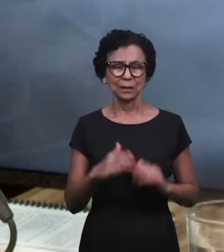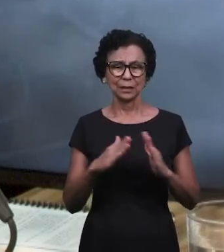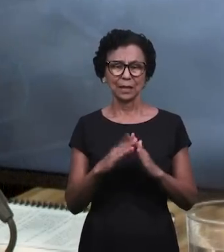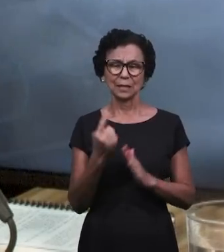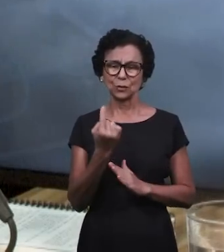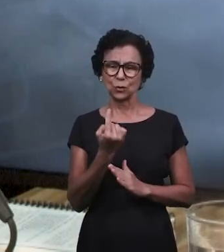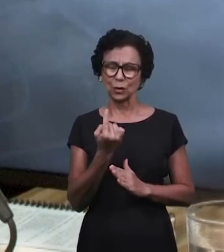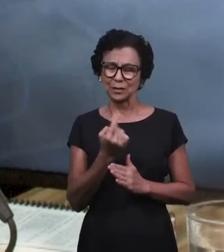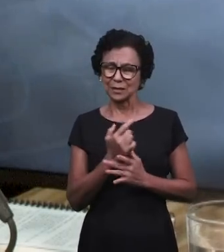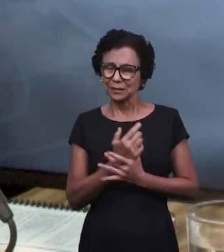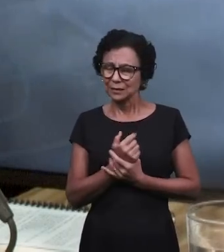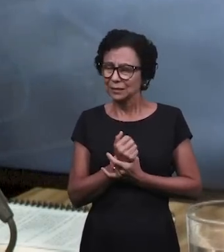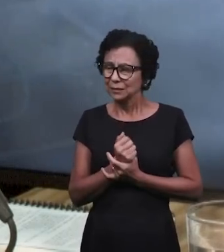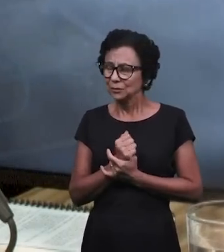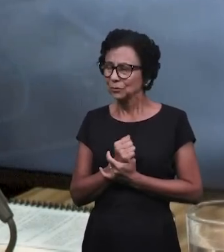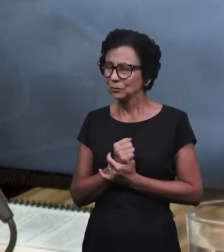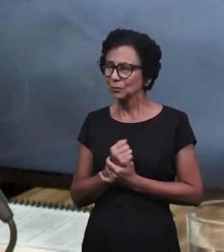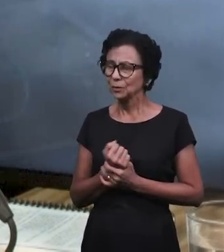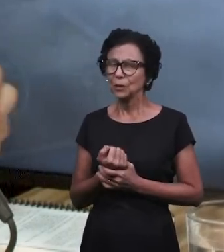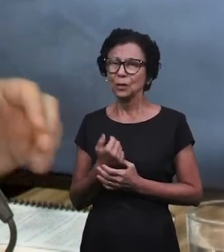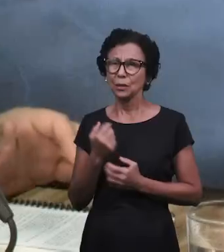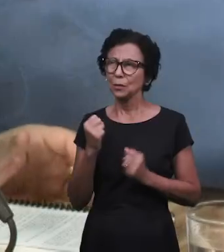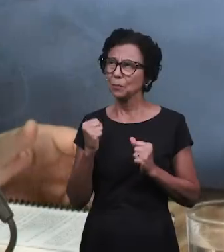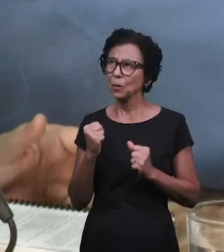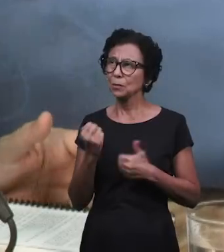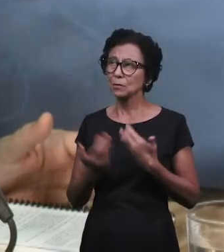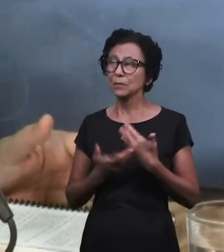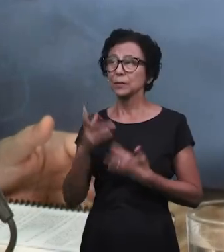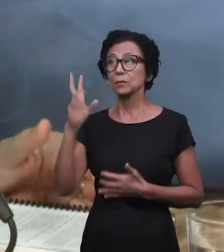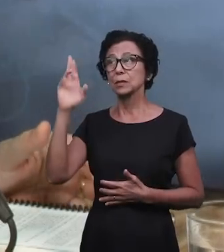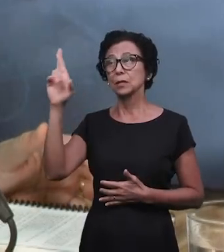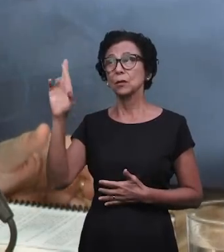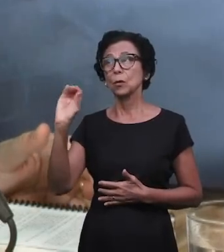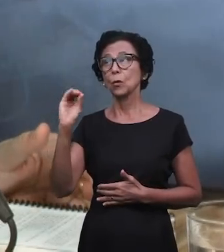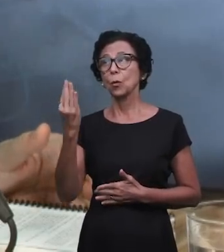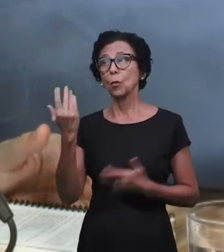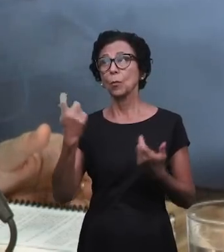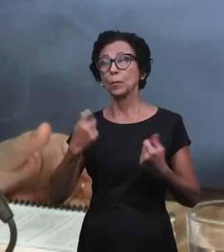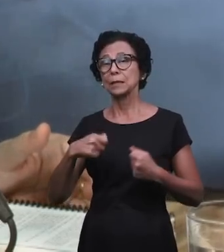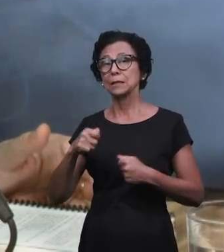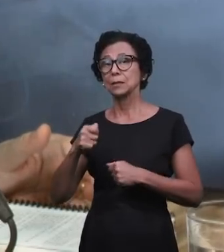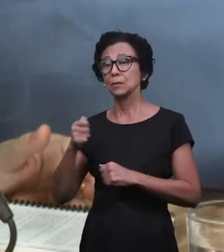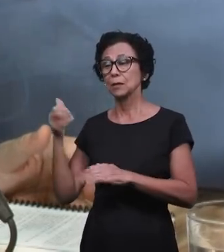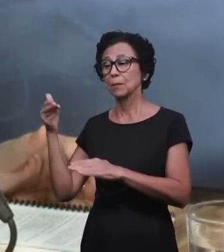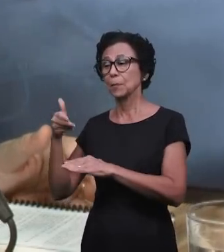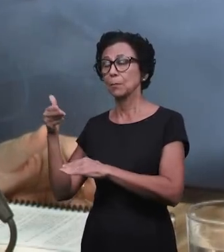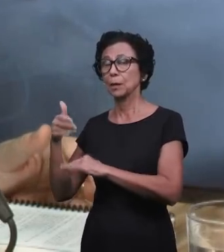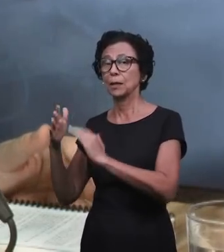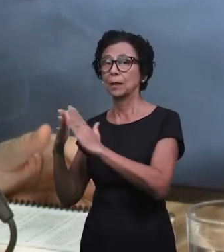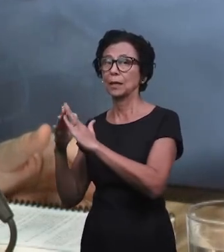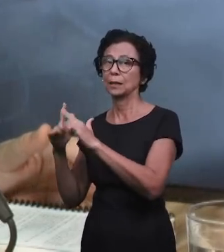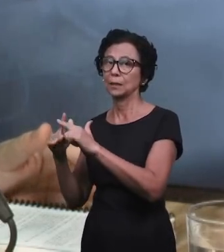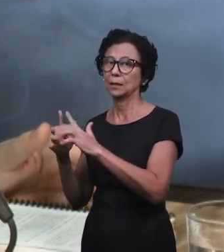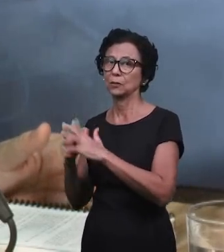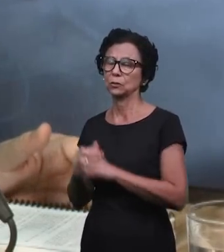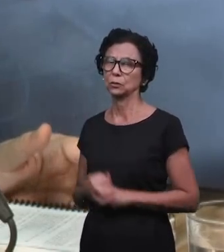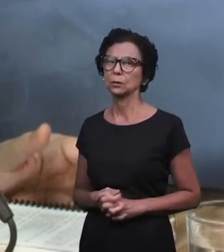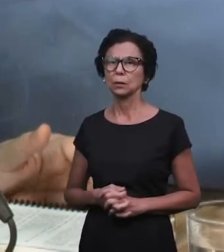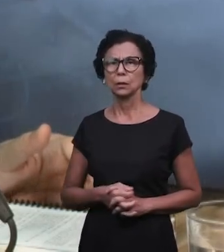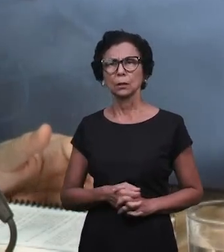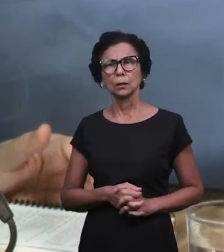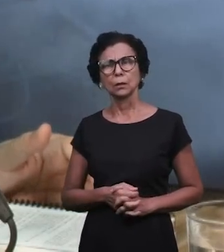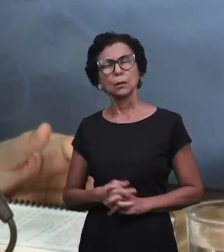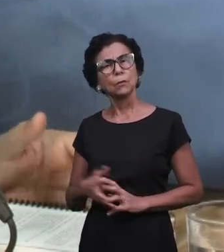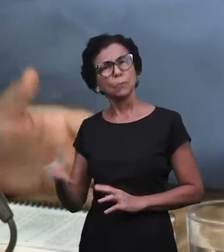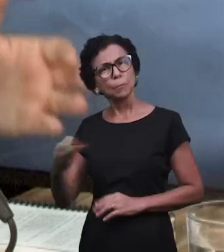estar integrado nas atividades da igreja? Olha, o bom conselho é este. Busque se integrar, busque uma